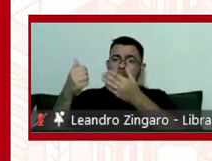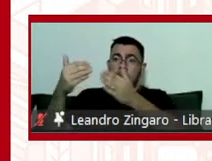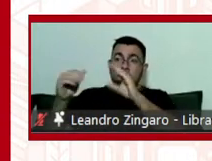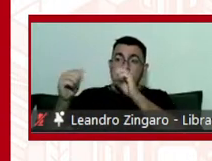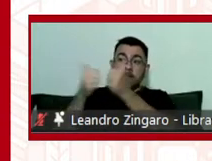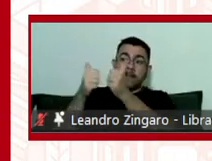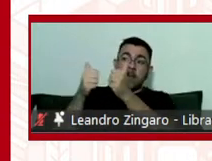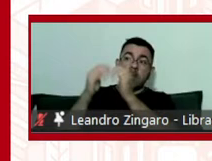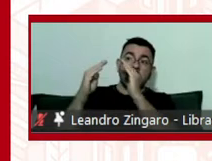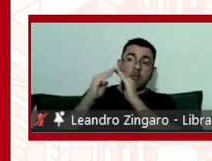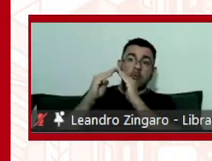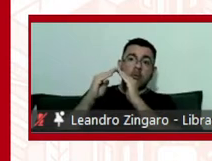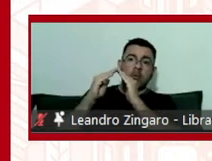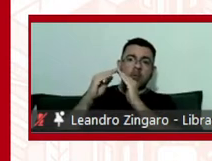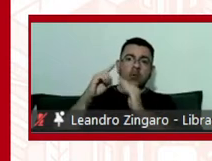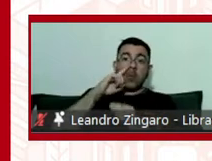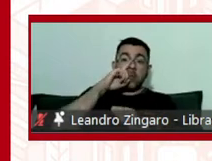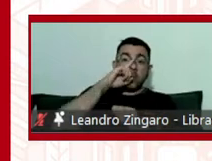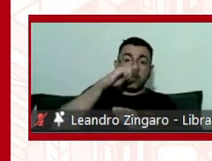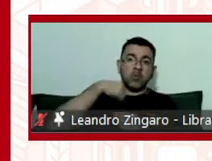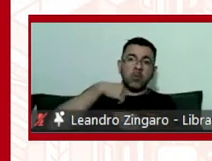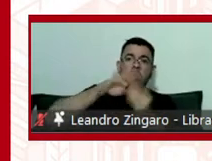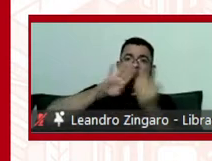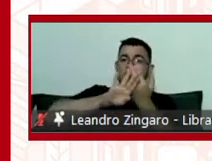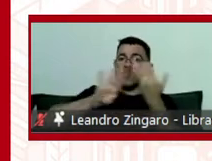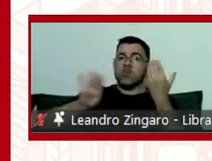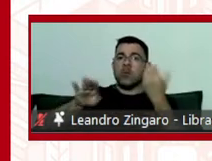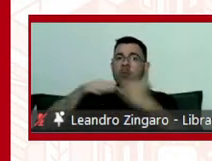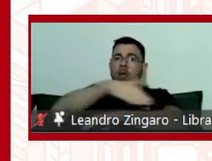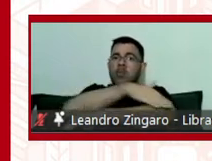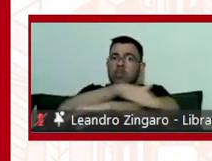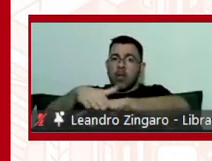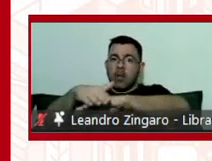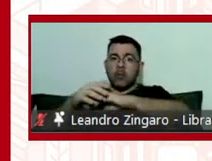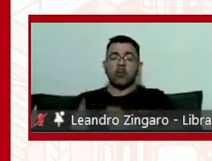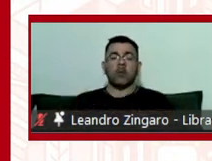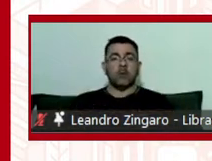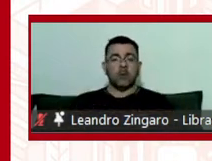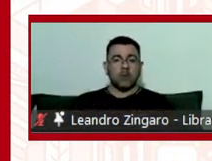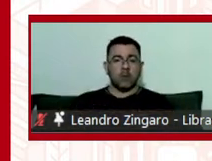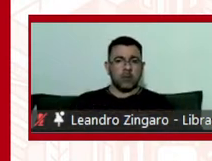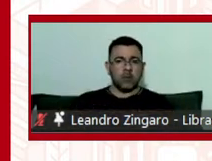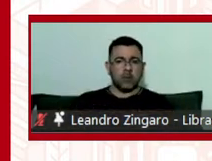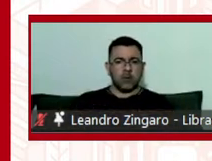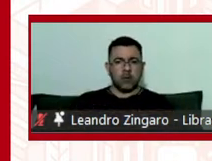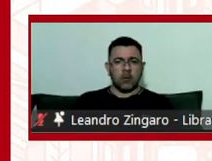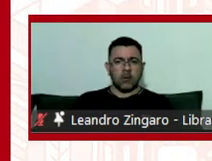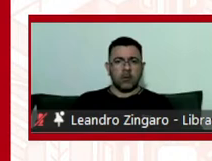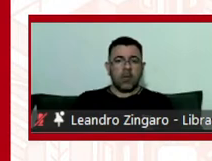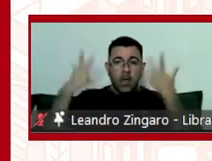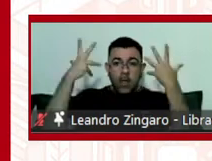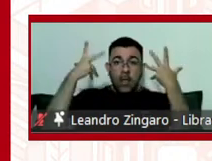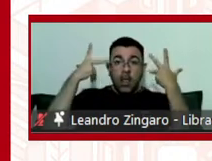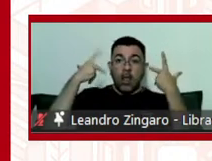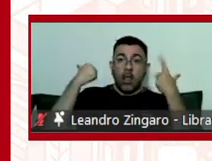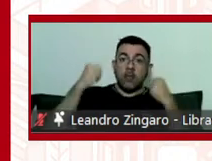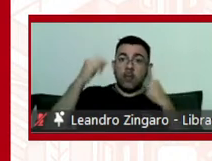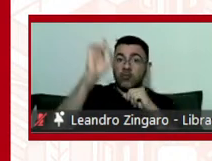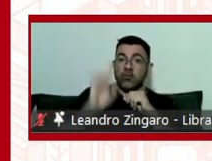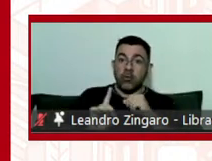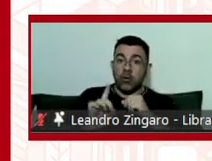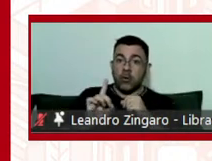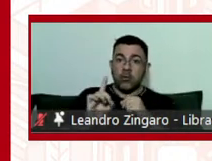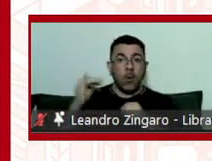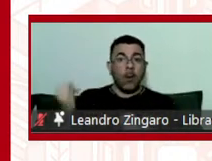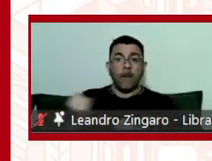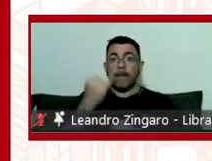o lixo Parece Mágica campanha de saúde também é muito legal eh direito dos animais é um negócio que foi muito importante por exemplo